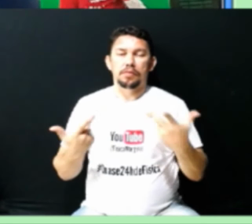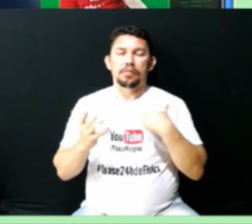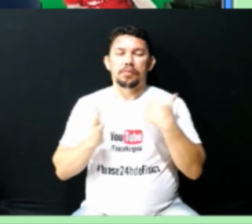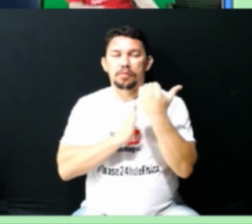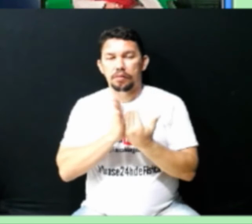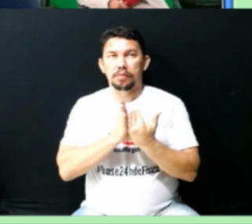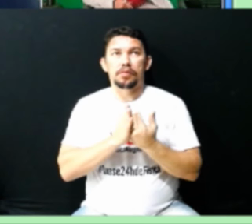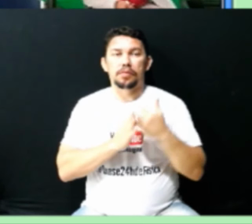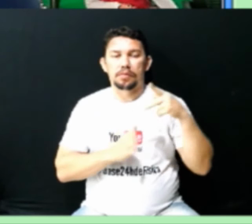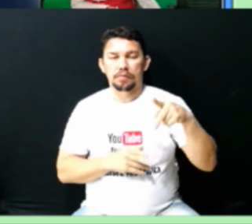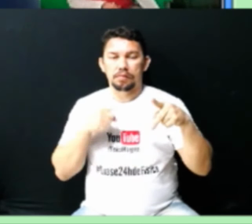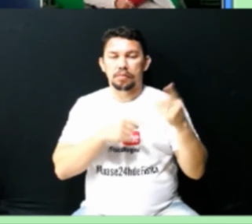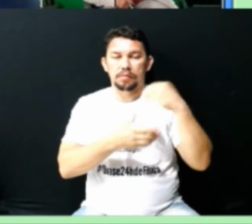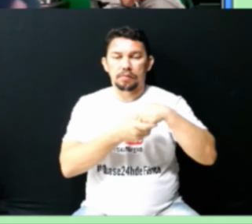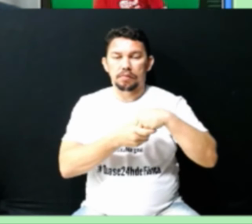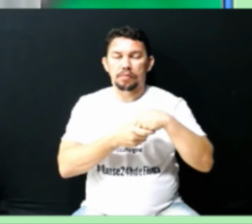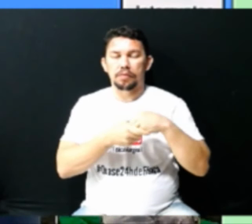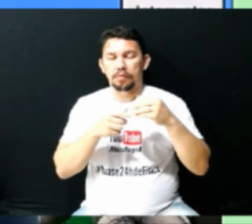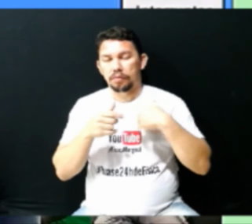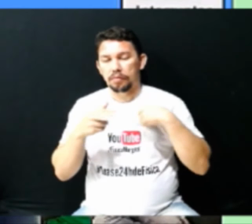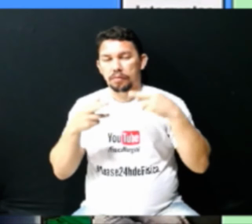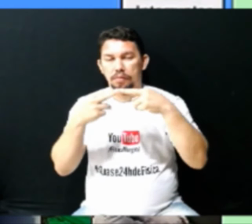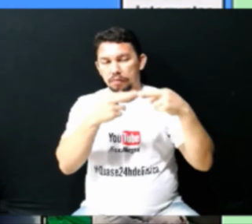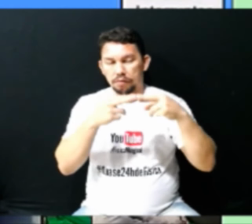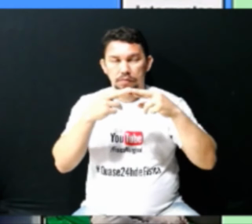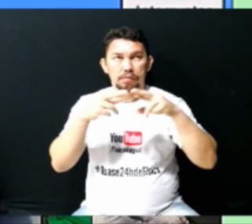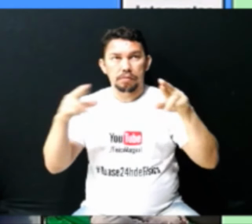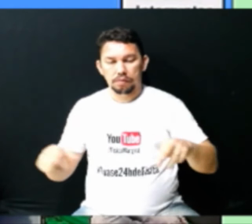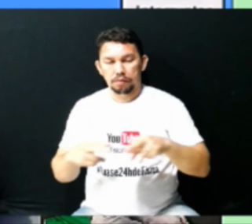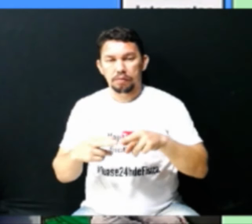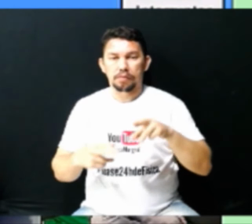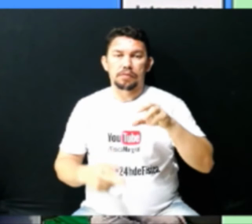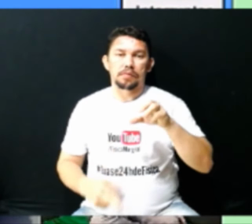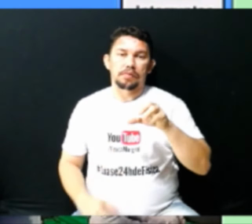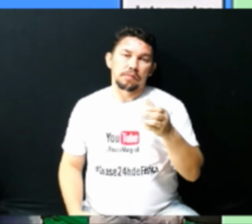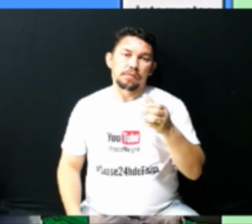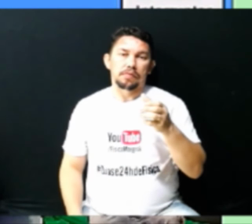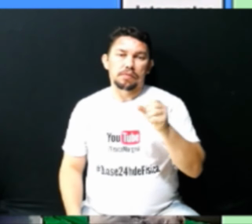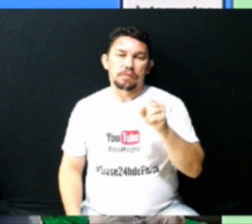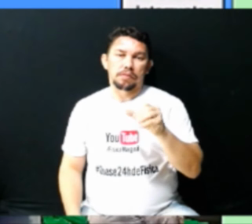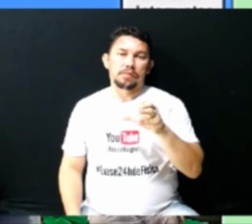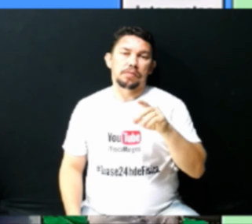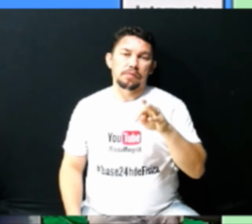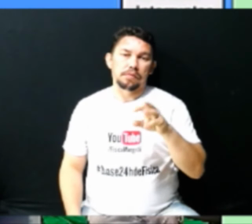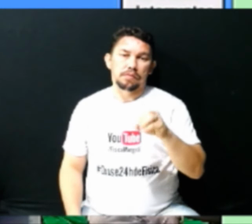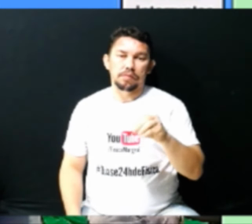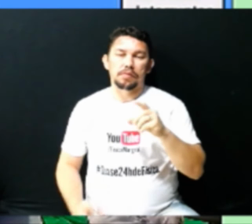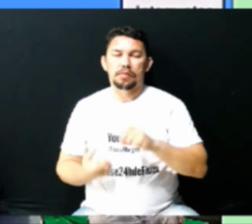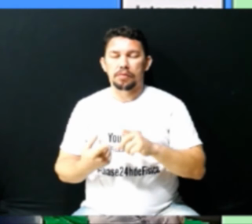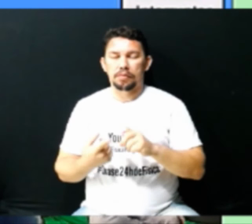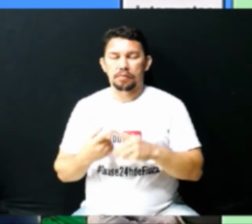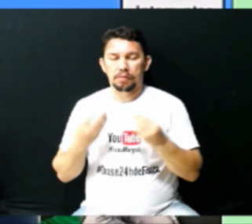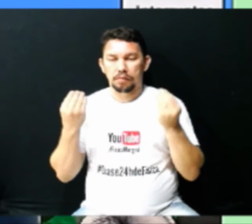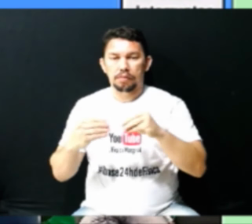potencial no circuito. Você também pode, né, fazer a ligação disso aqui